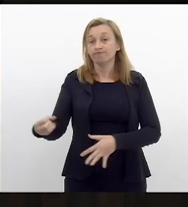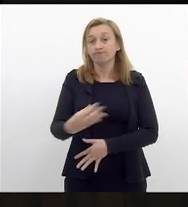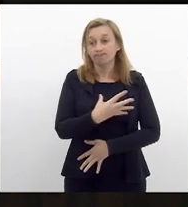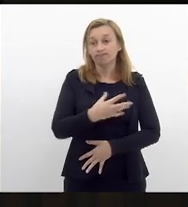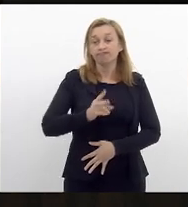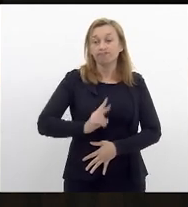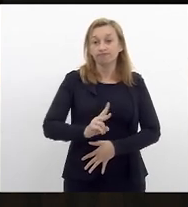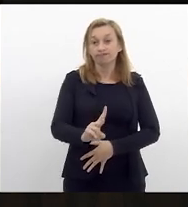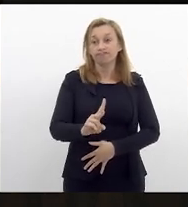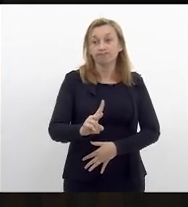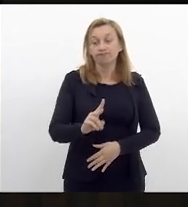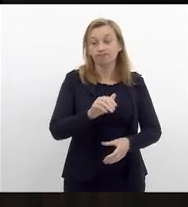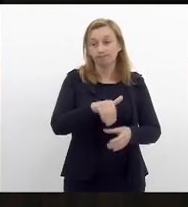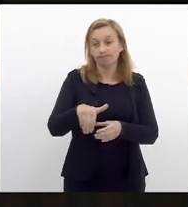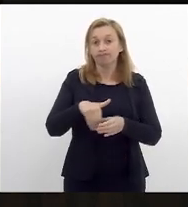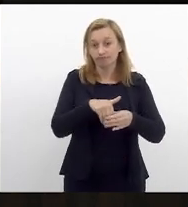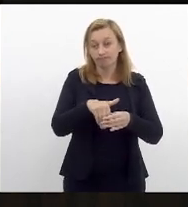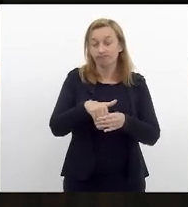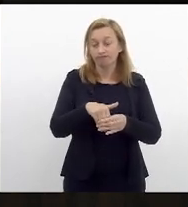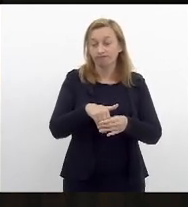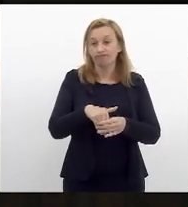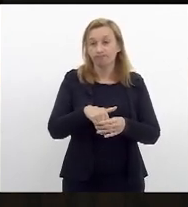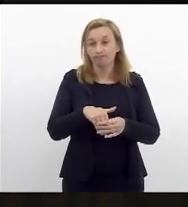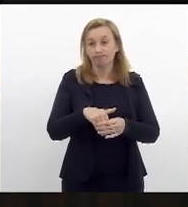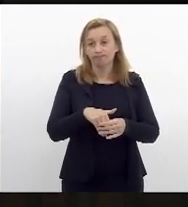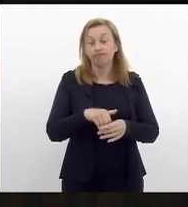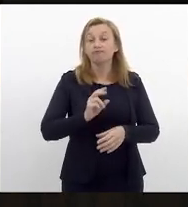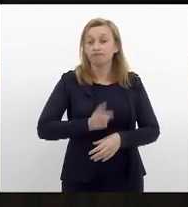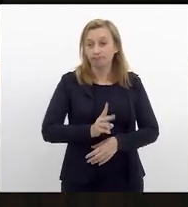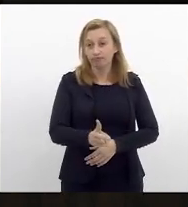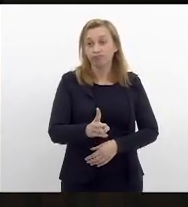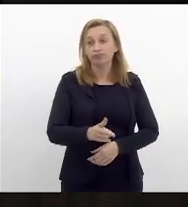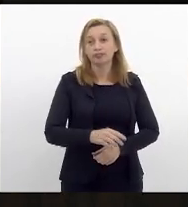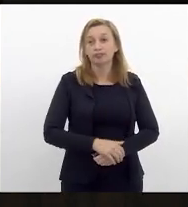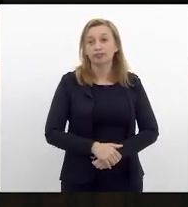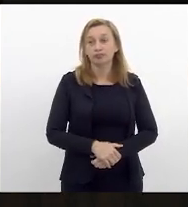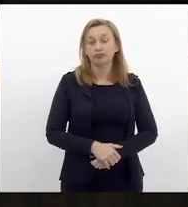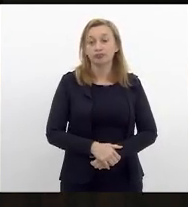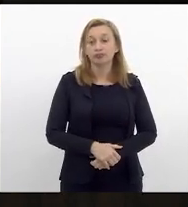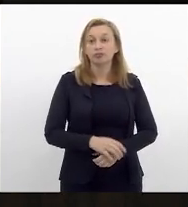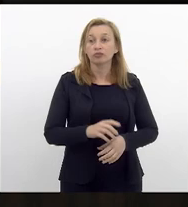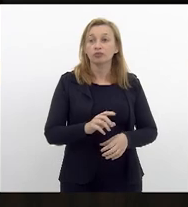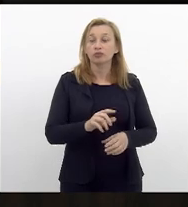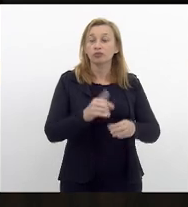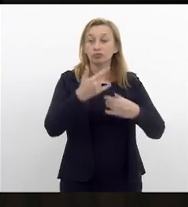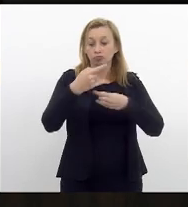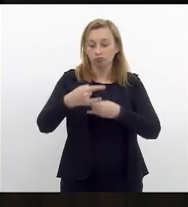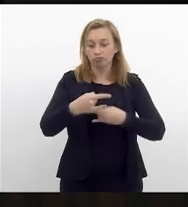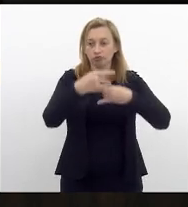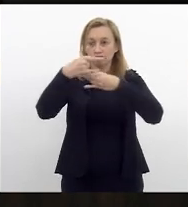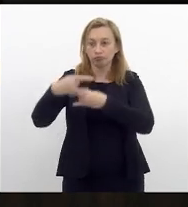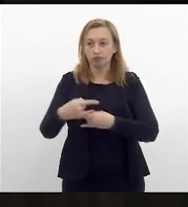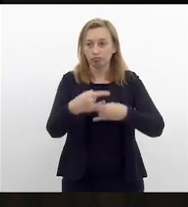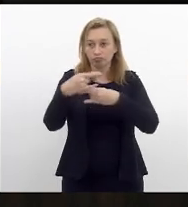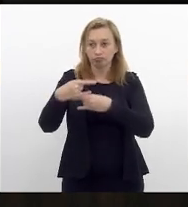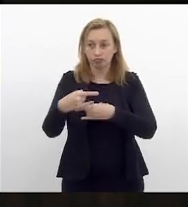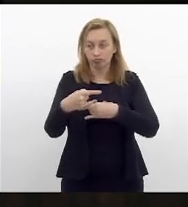que as votações se darão sempre ou por Zoom, ao vivo, ou